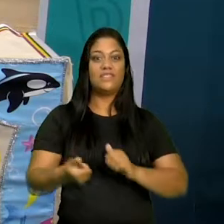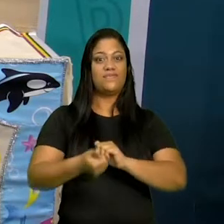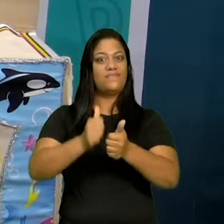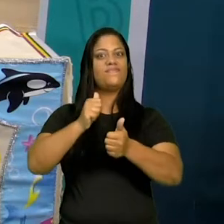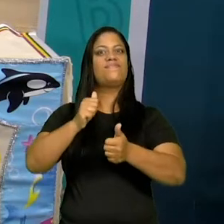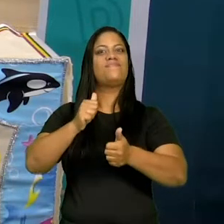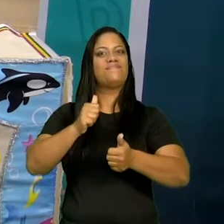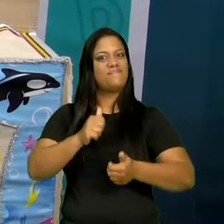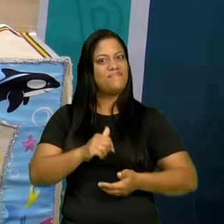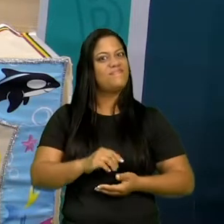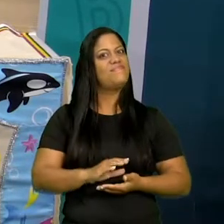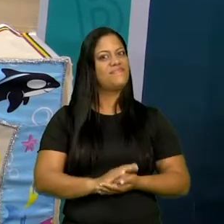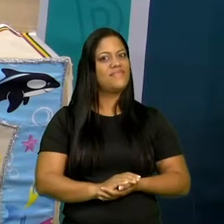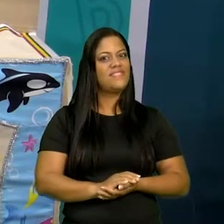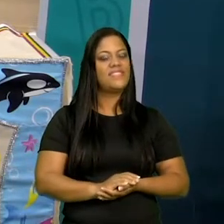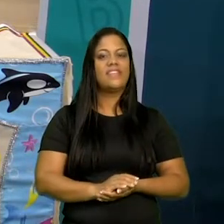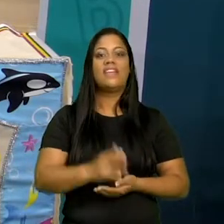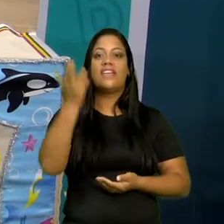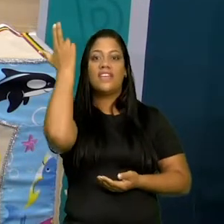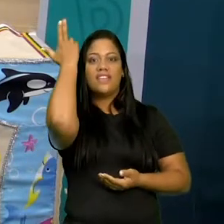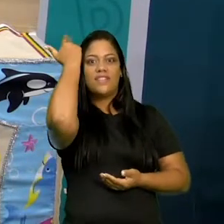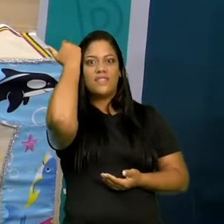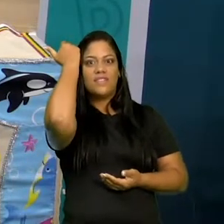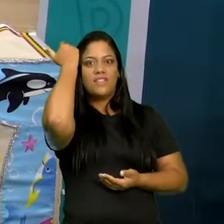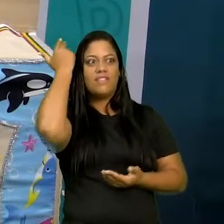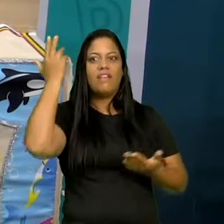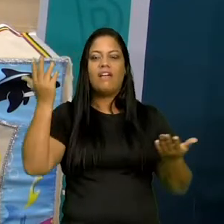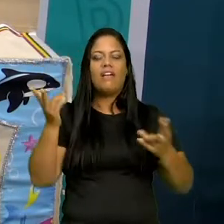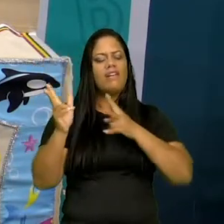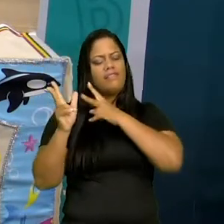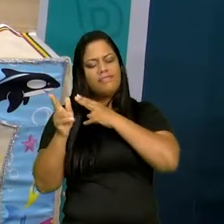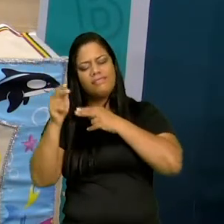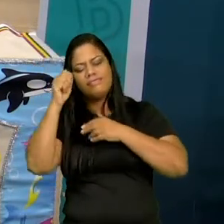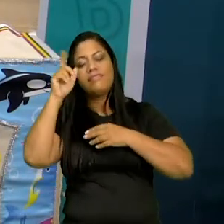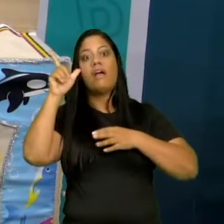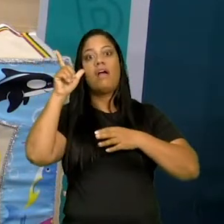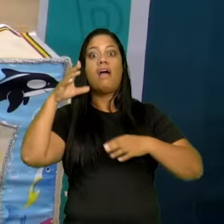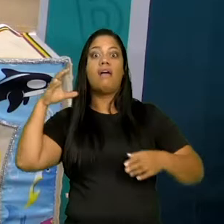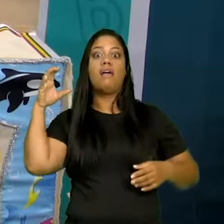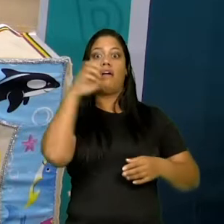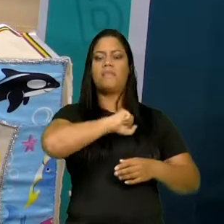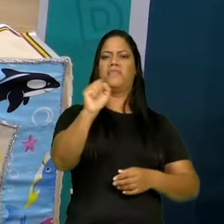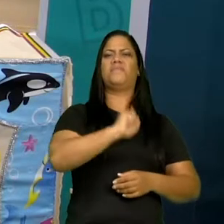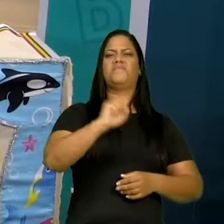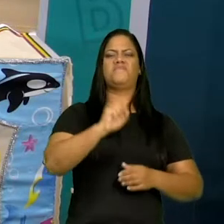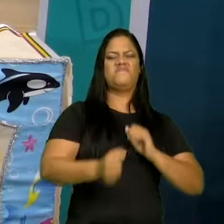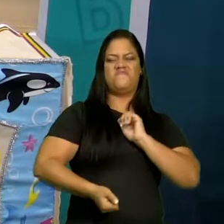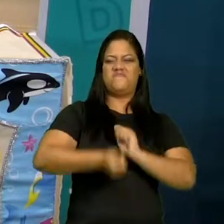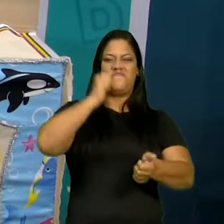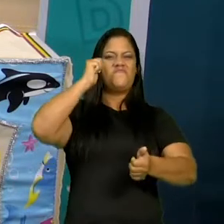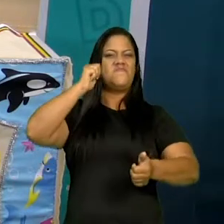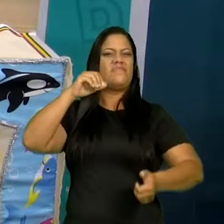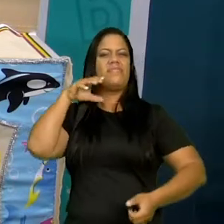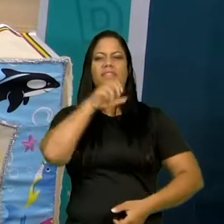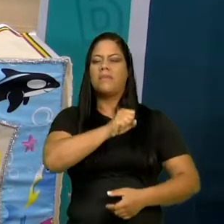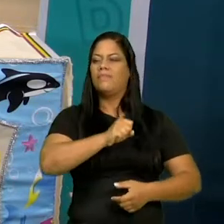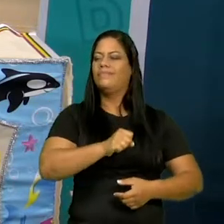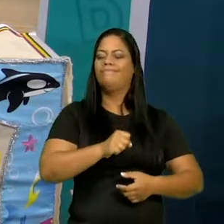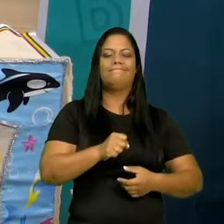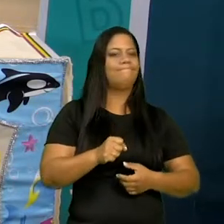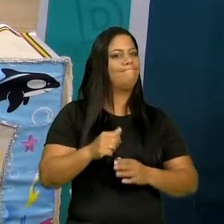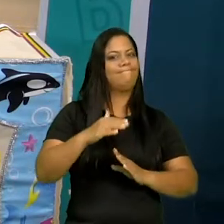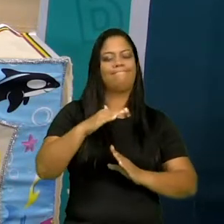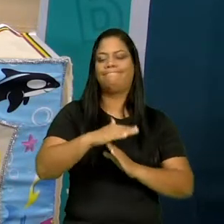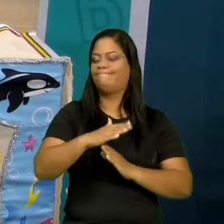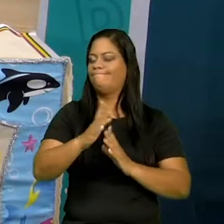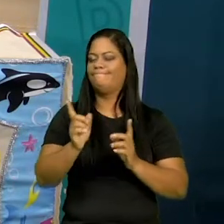corrida, crianças. E a lebre, que ficou dormindo, acordou desesperada. Correu, correu. Mas não deu tempo